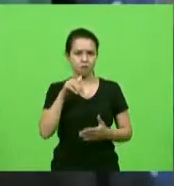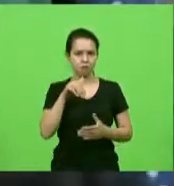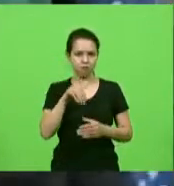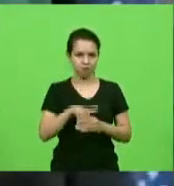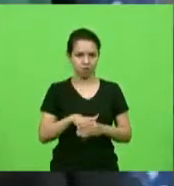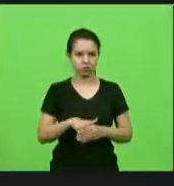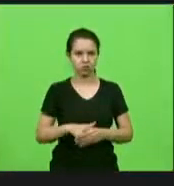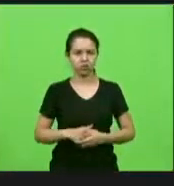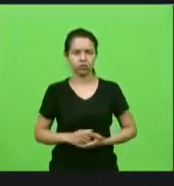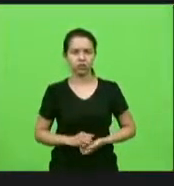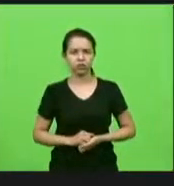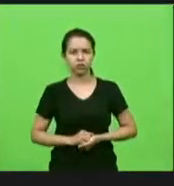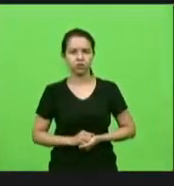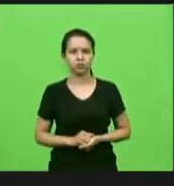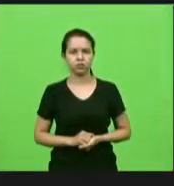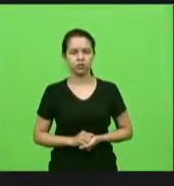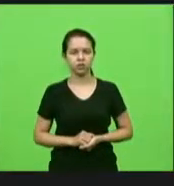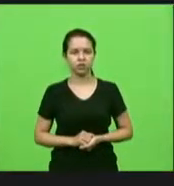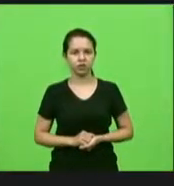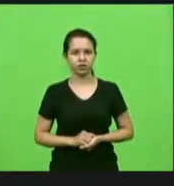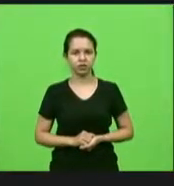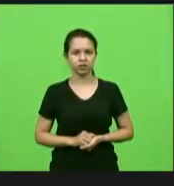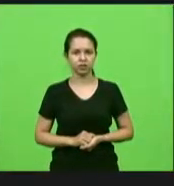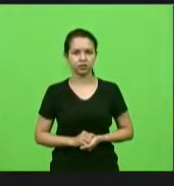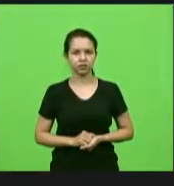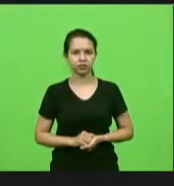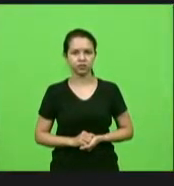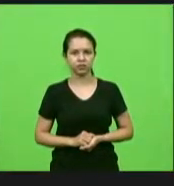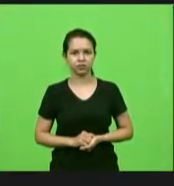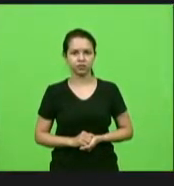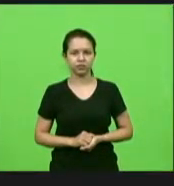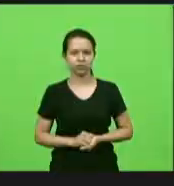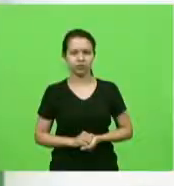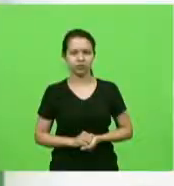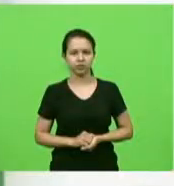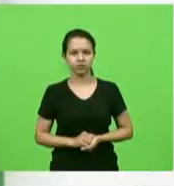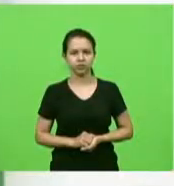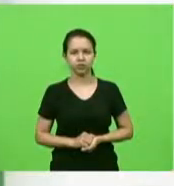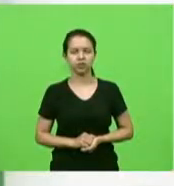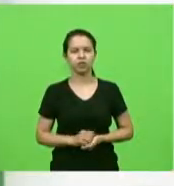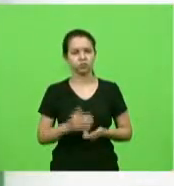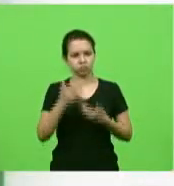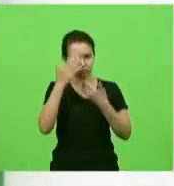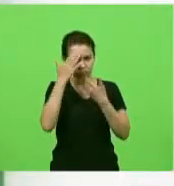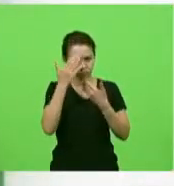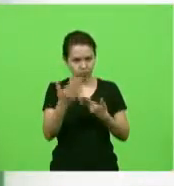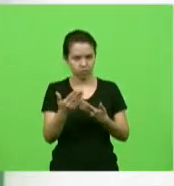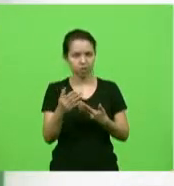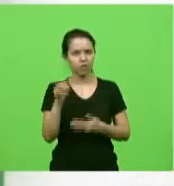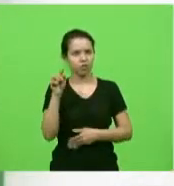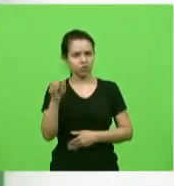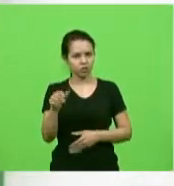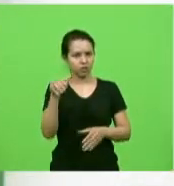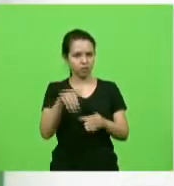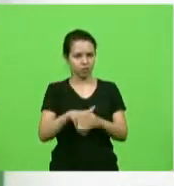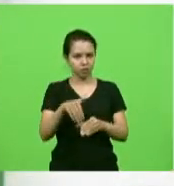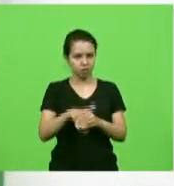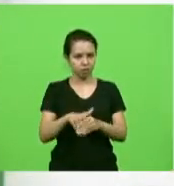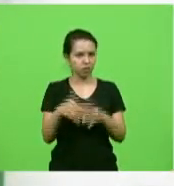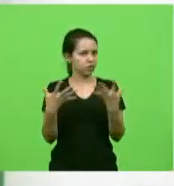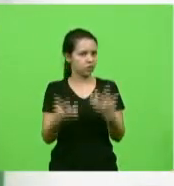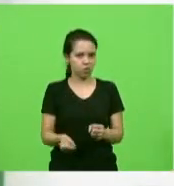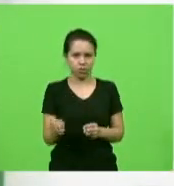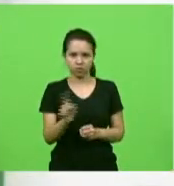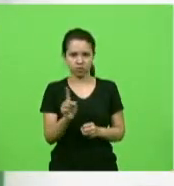presidente. Obrigado, deputado. Vossa Excelência, então, consigno aqui que vota pelo não recebimento